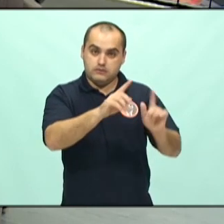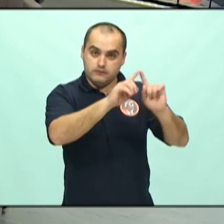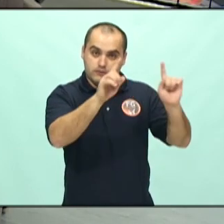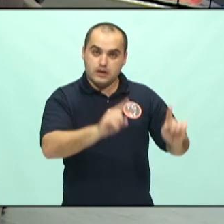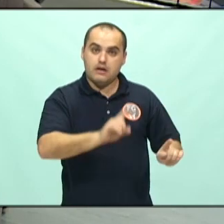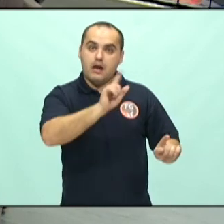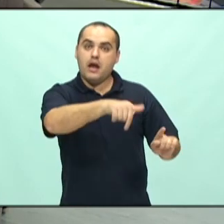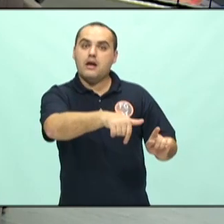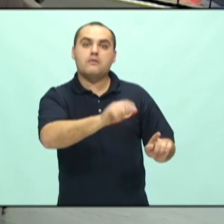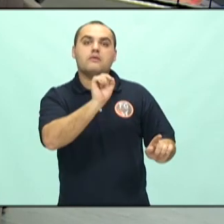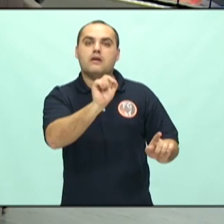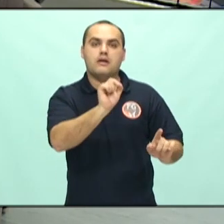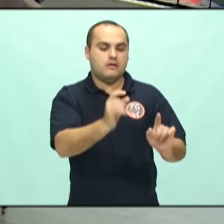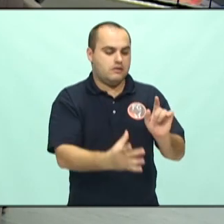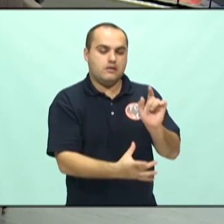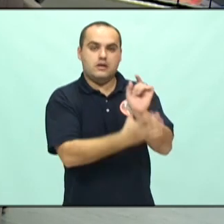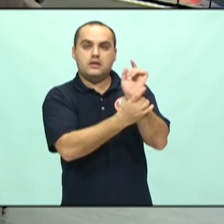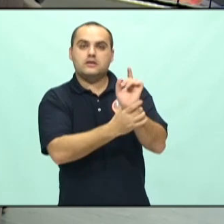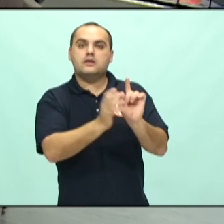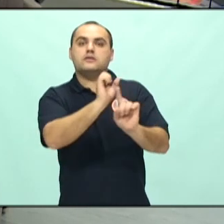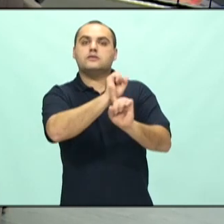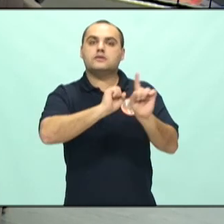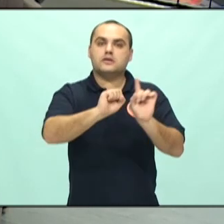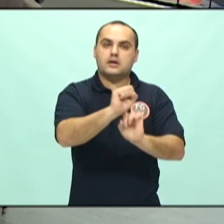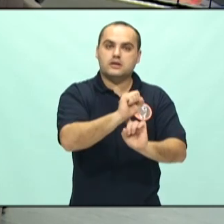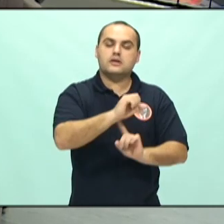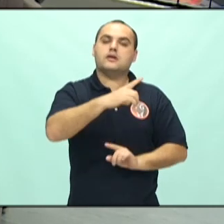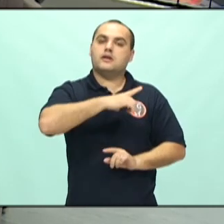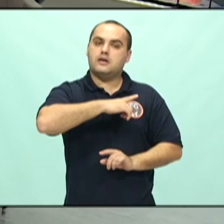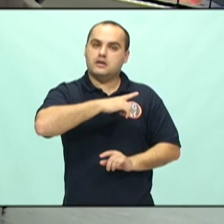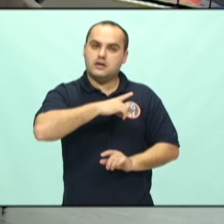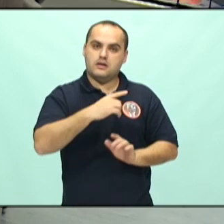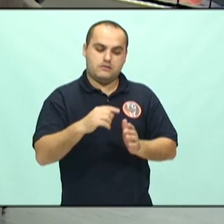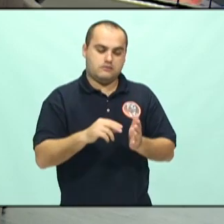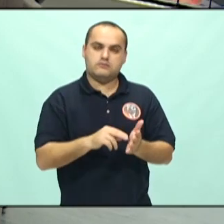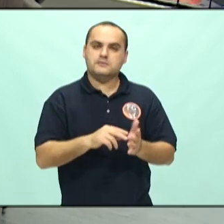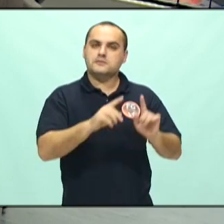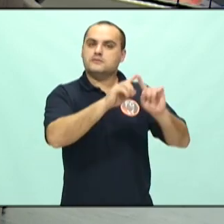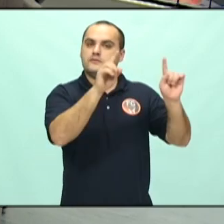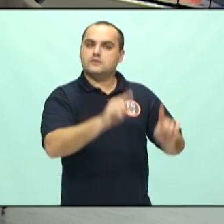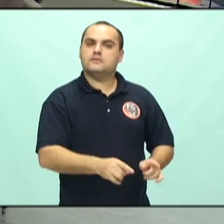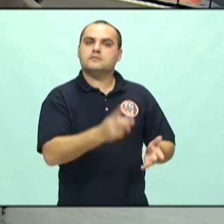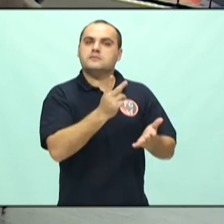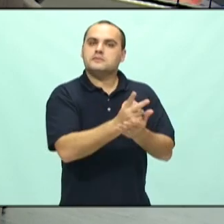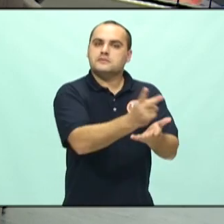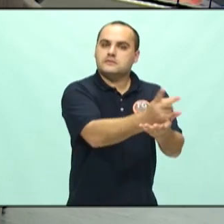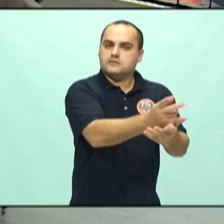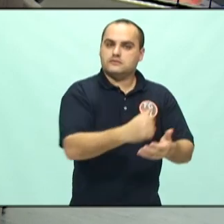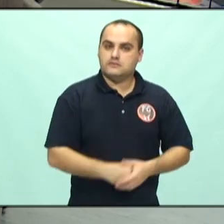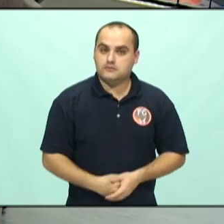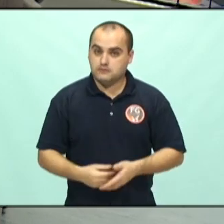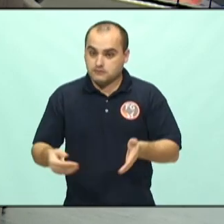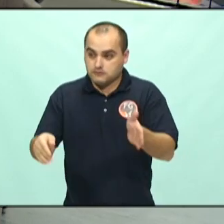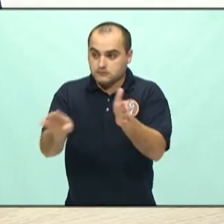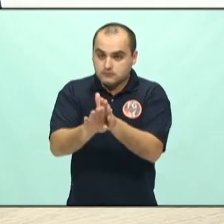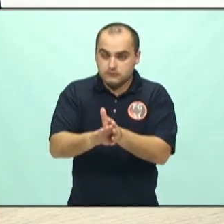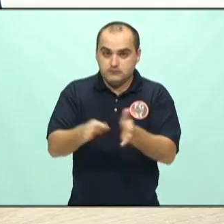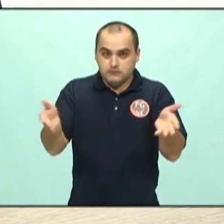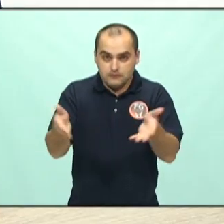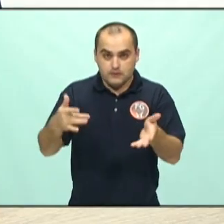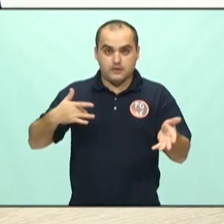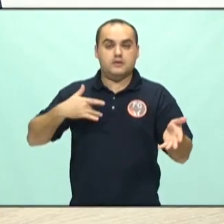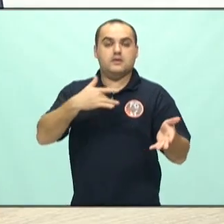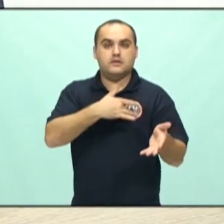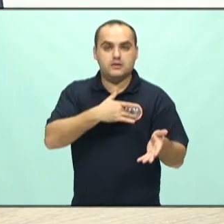sociedade que eu vou ter o meu serviço público contínuo. Eu vou chegar hoje na unidade de saúde, ser atendido